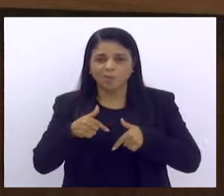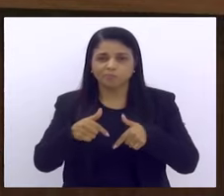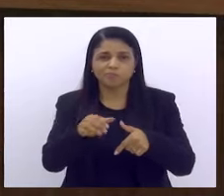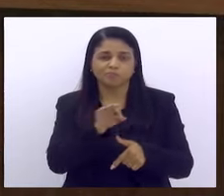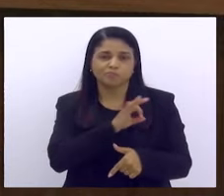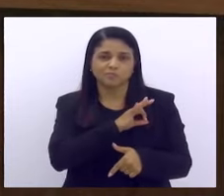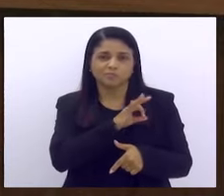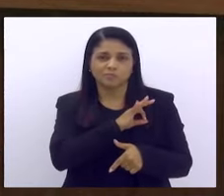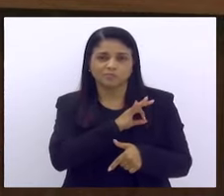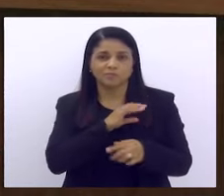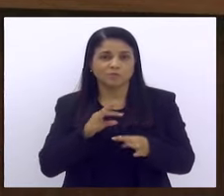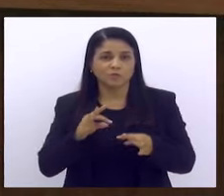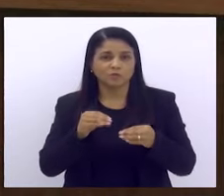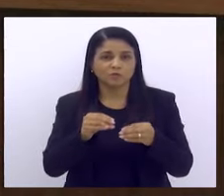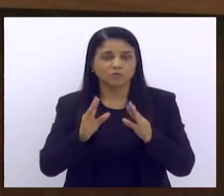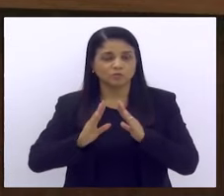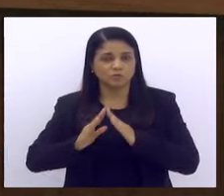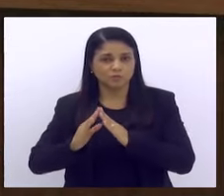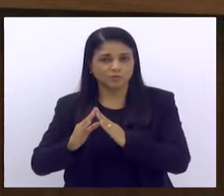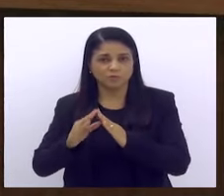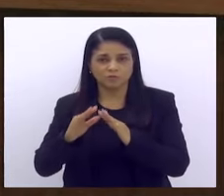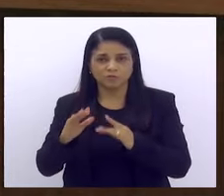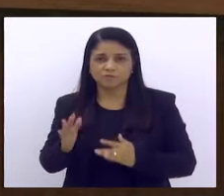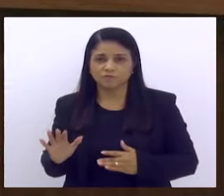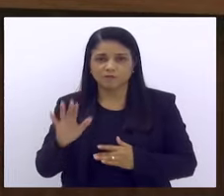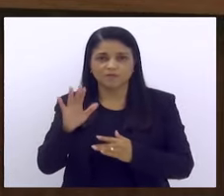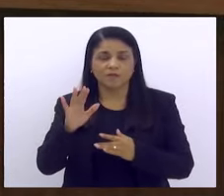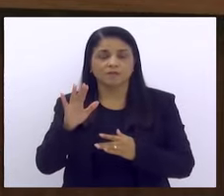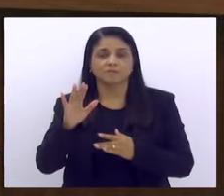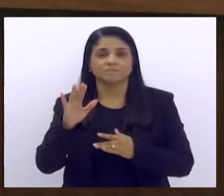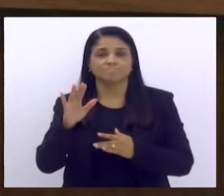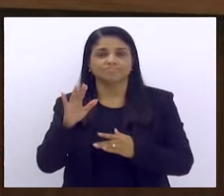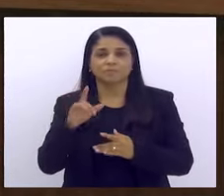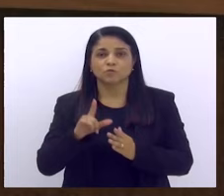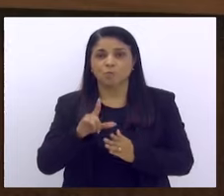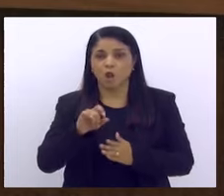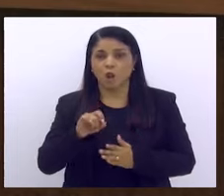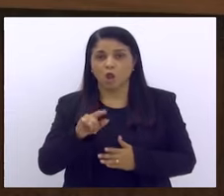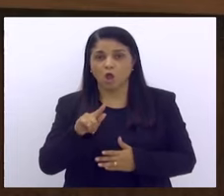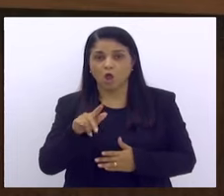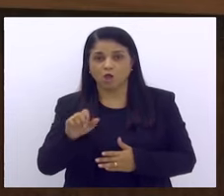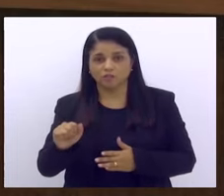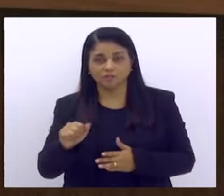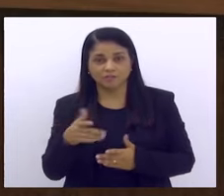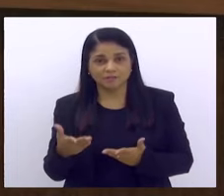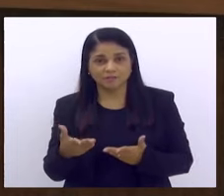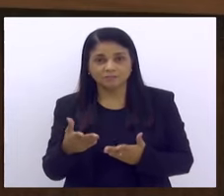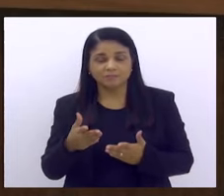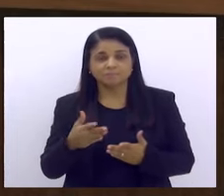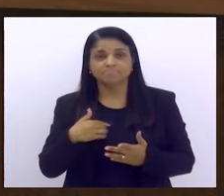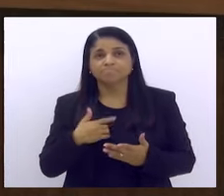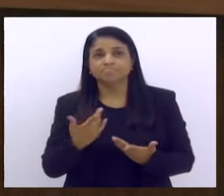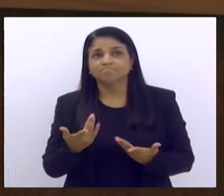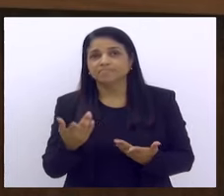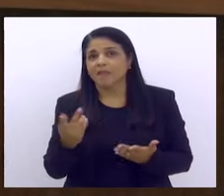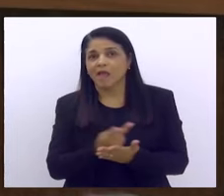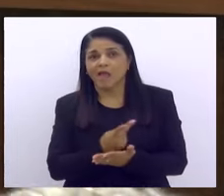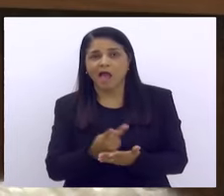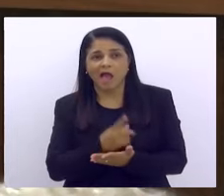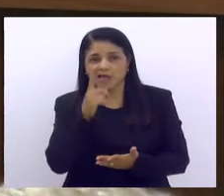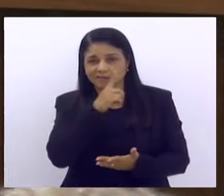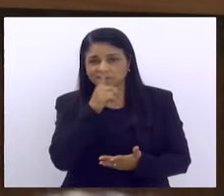torna todos os moradores de favela reféns de uma lógica de enxugar gelo. Se querem combater